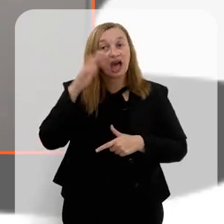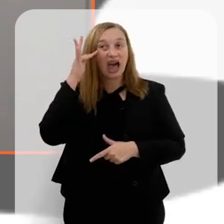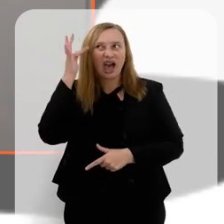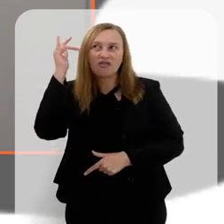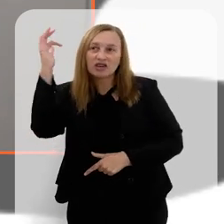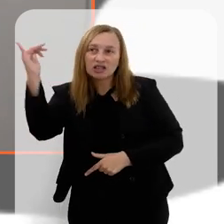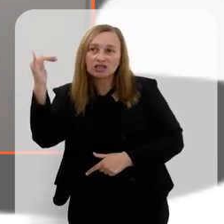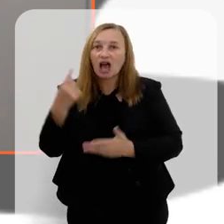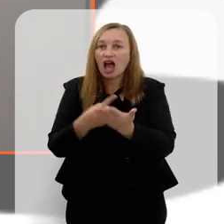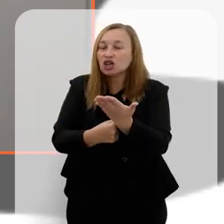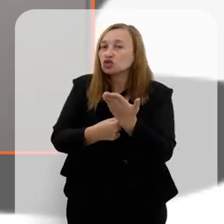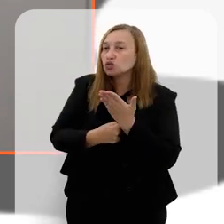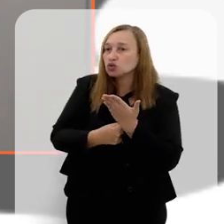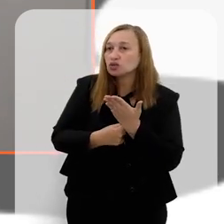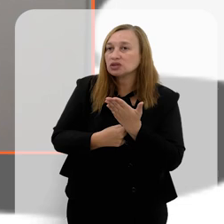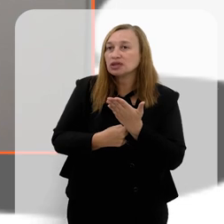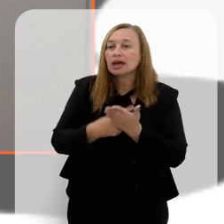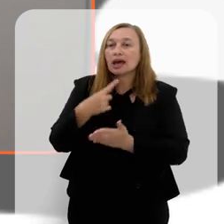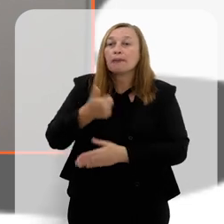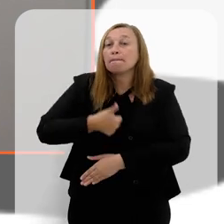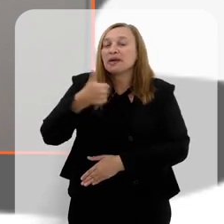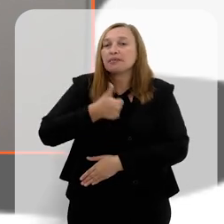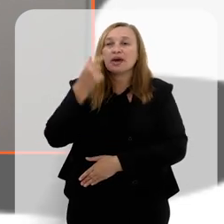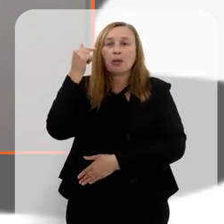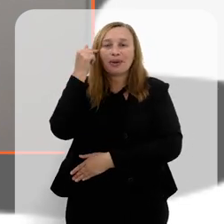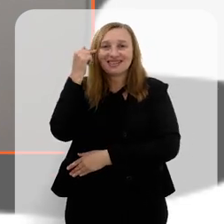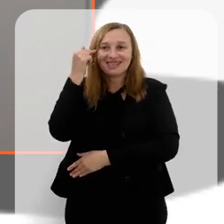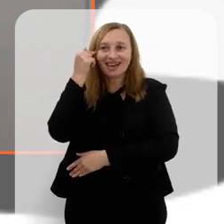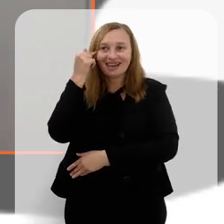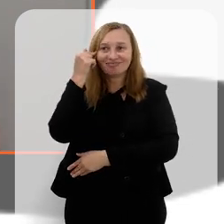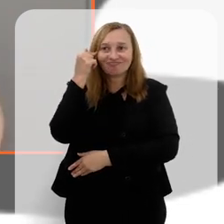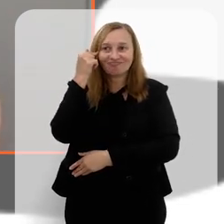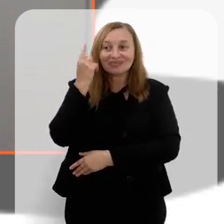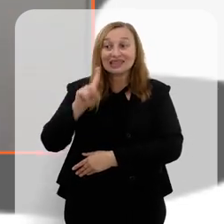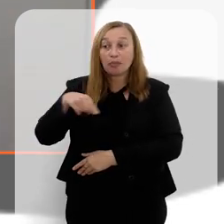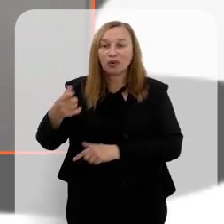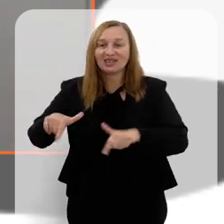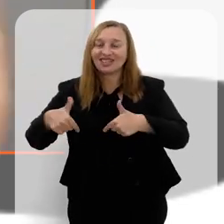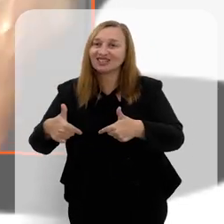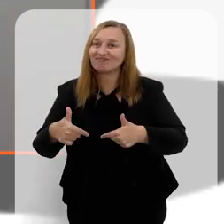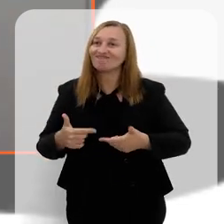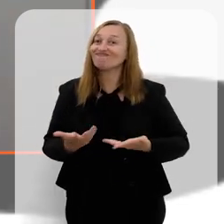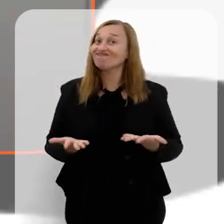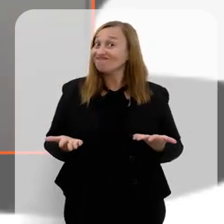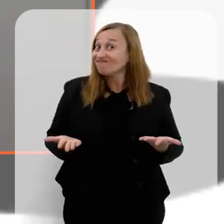problemas. A filosofia nos ajuda a primeiro refletir.